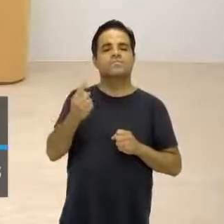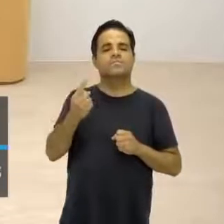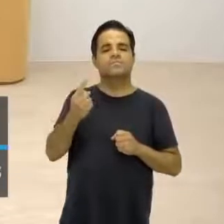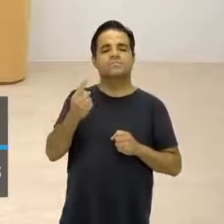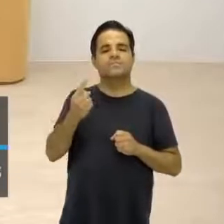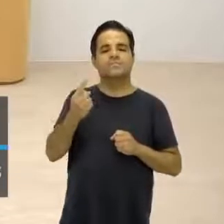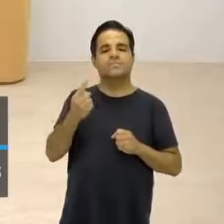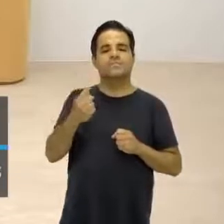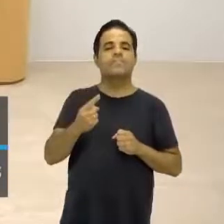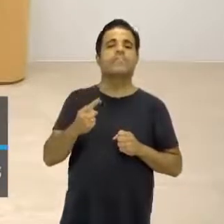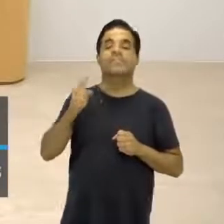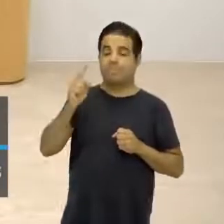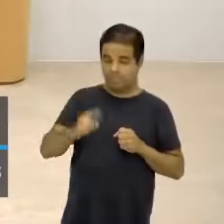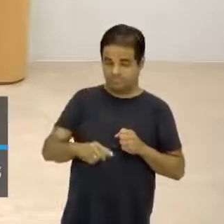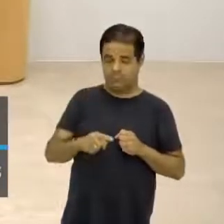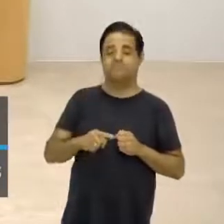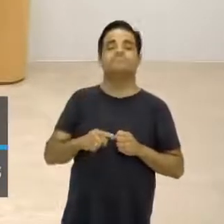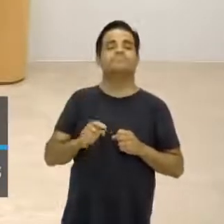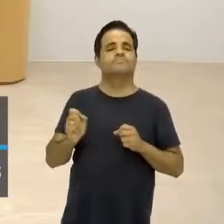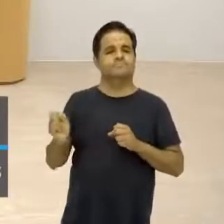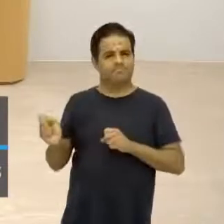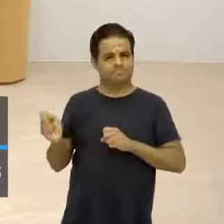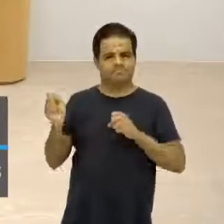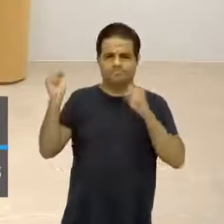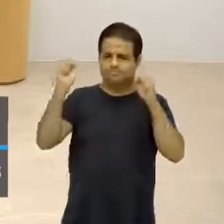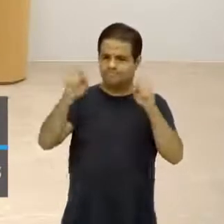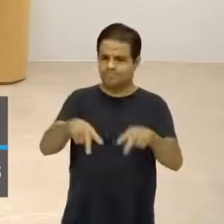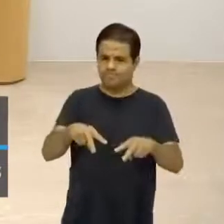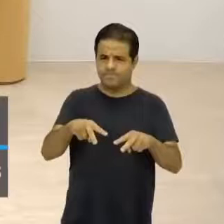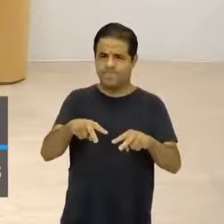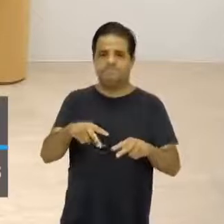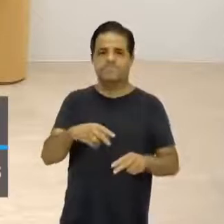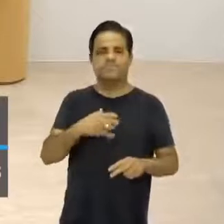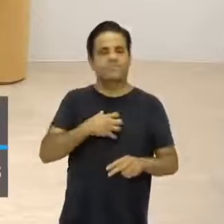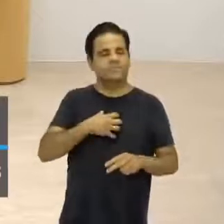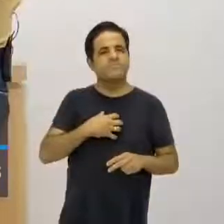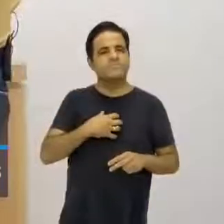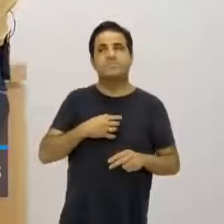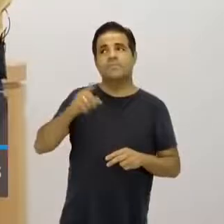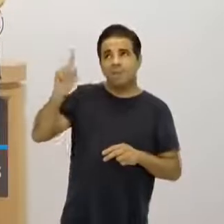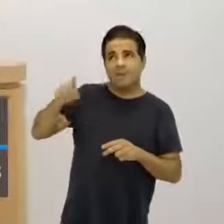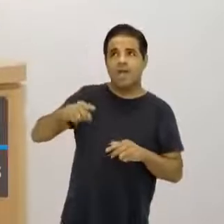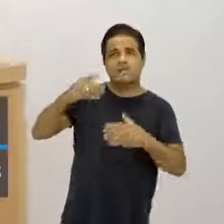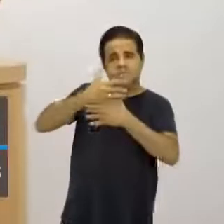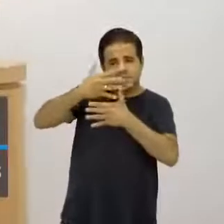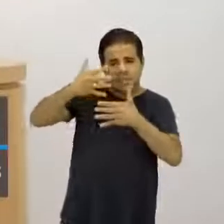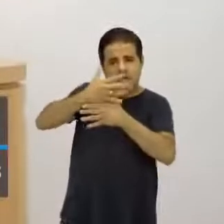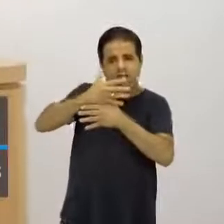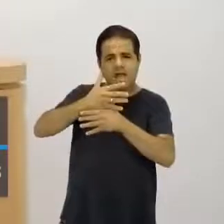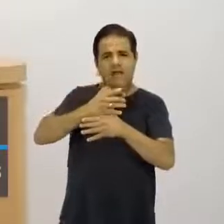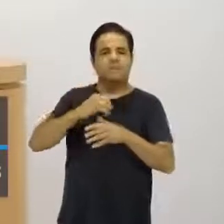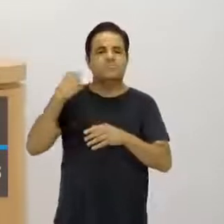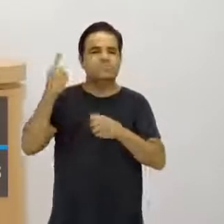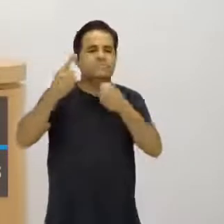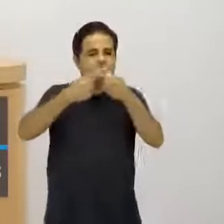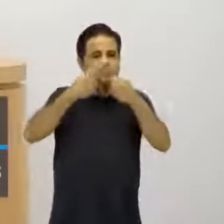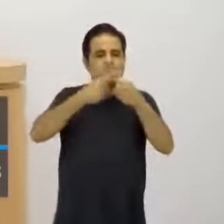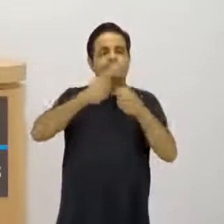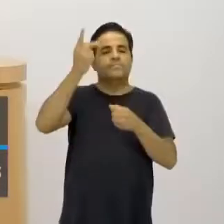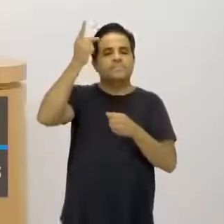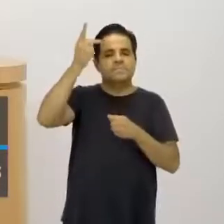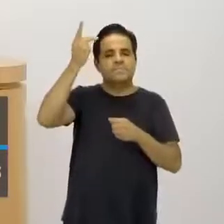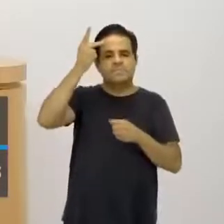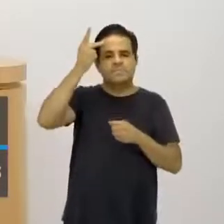Foram ali praticamente simultâneos. Ela fez essa busca, olha que interessante. Araras, inclusive, como muitas cidades do interior de São